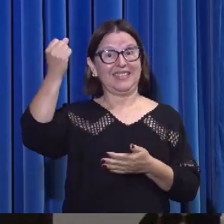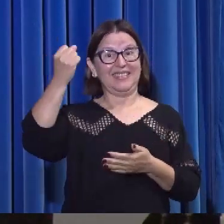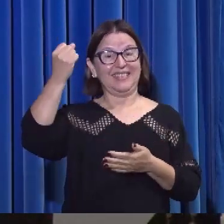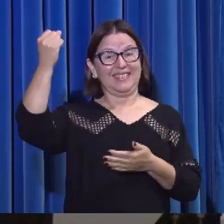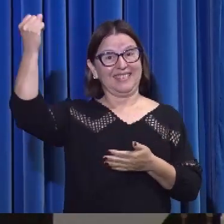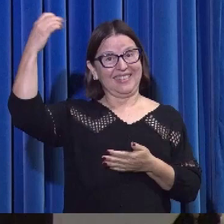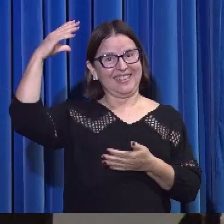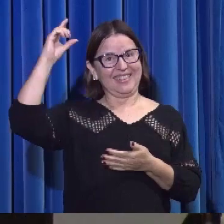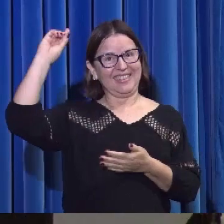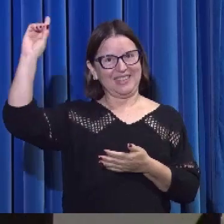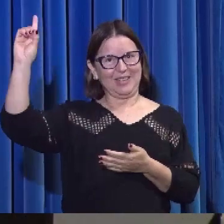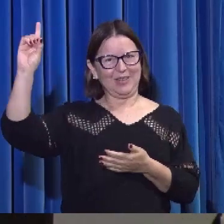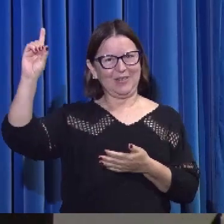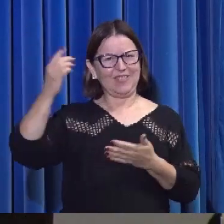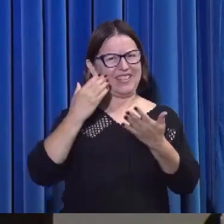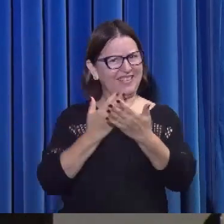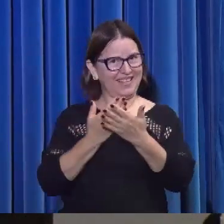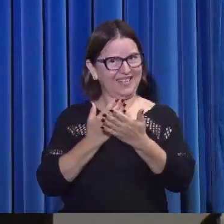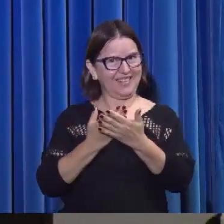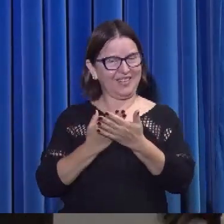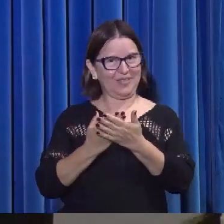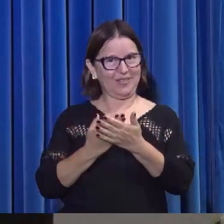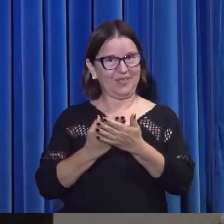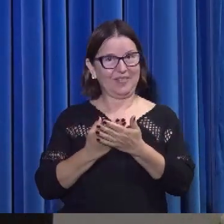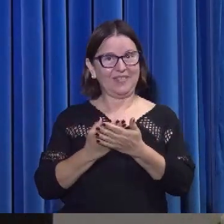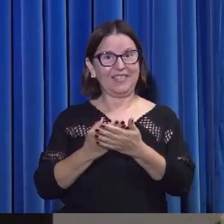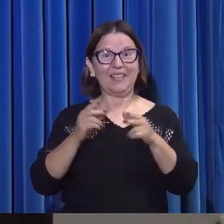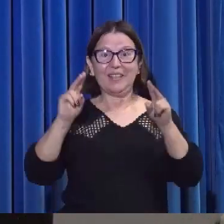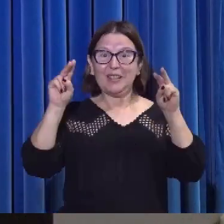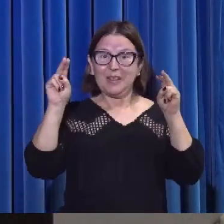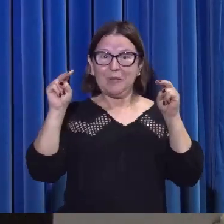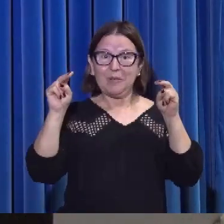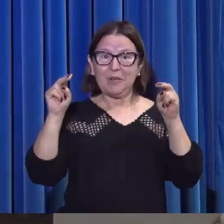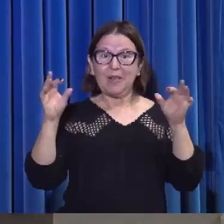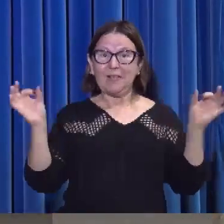sobre esse tema, prontos para partir.